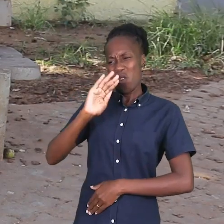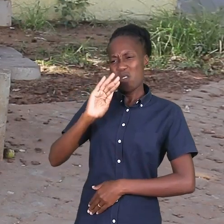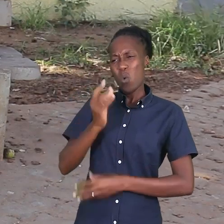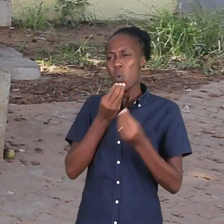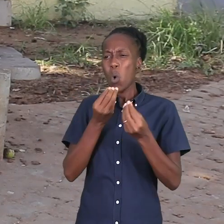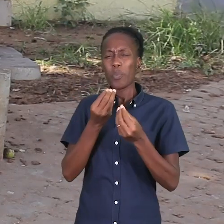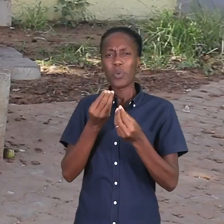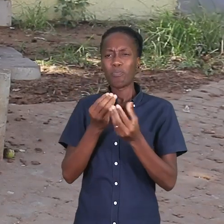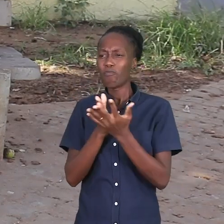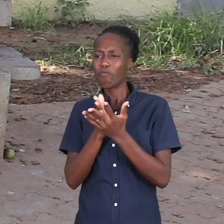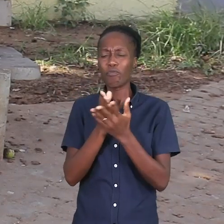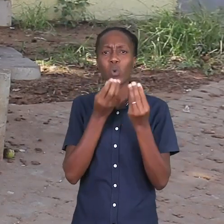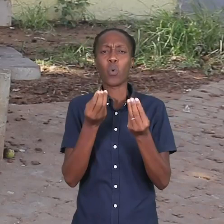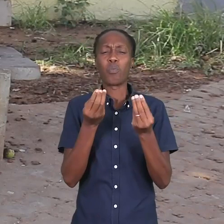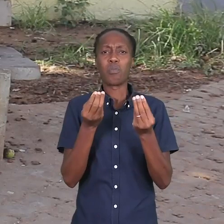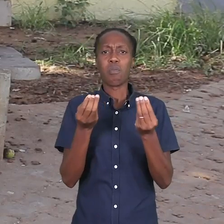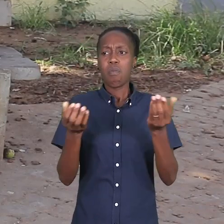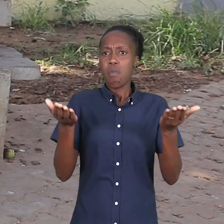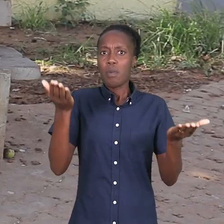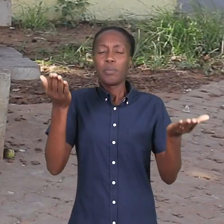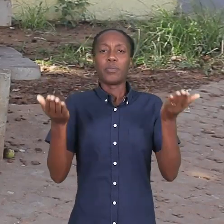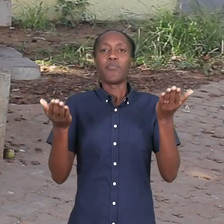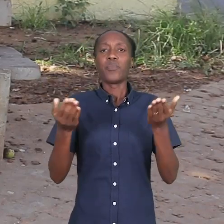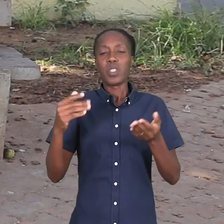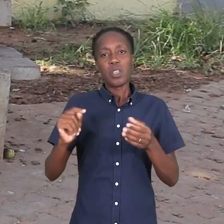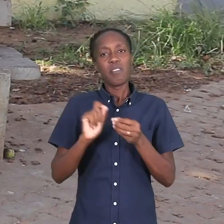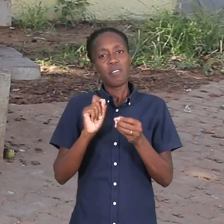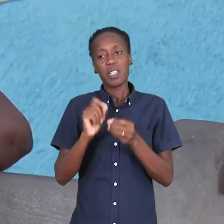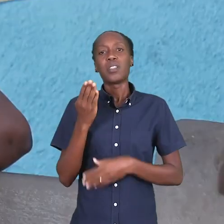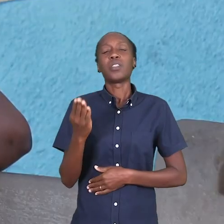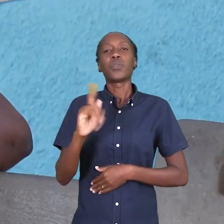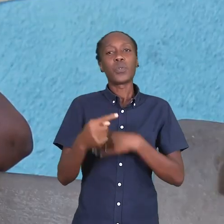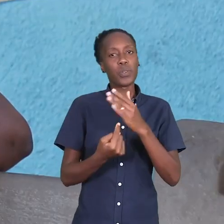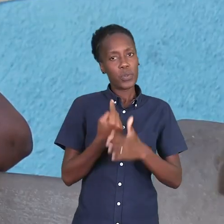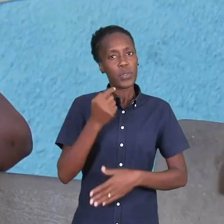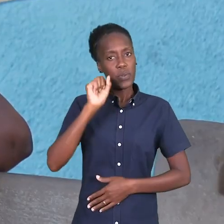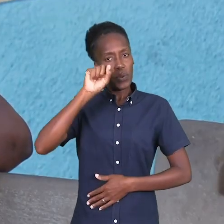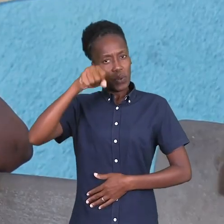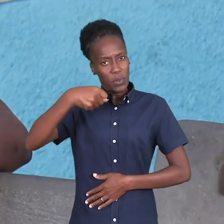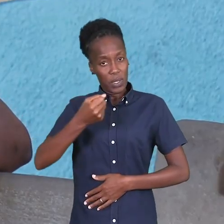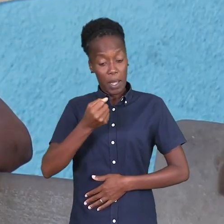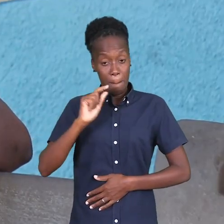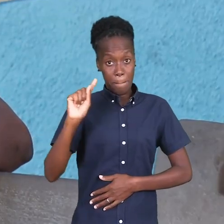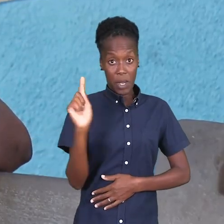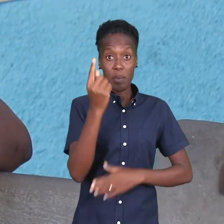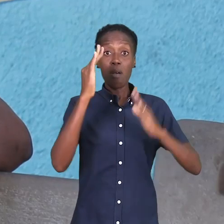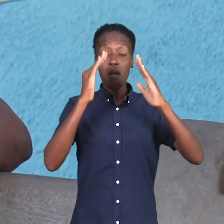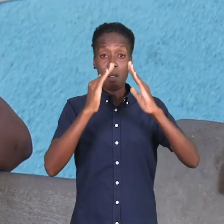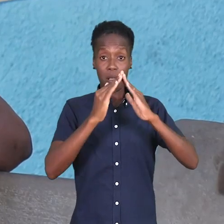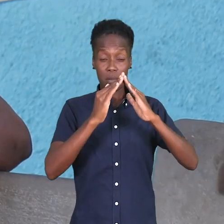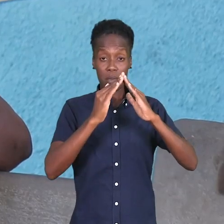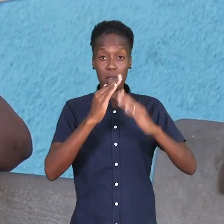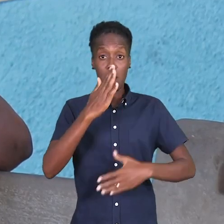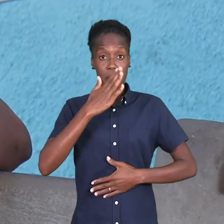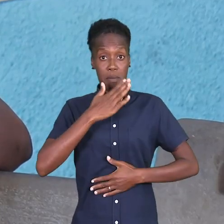buscam fora também para ver ou para comparar onde é que eu posso me encaixar melhor. Uhum. Então, é exatamente